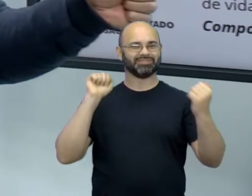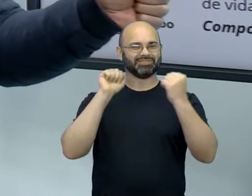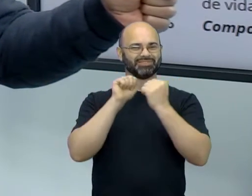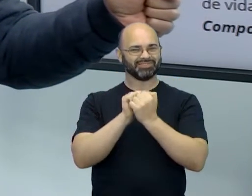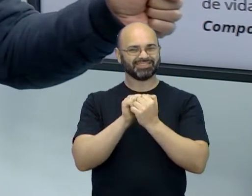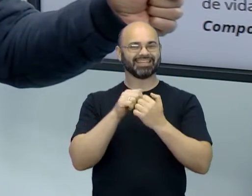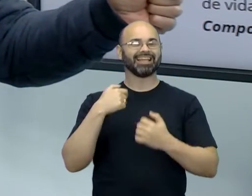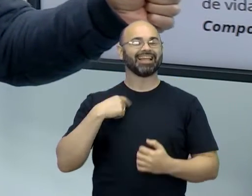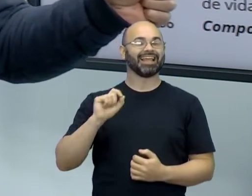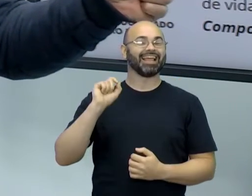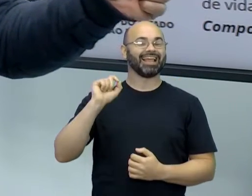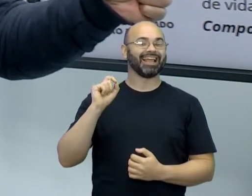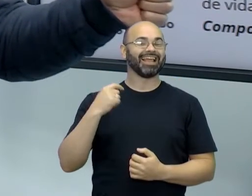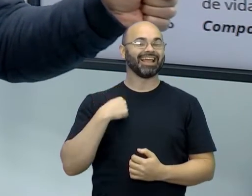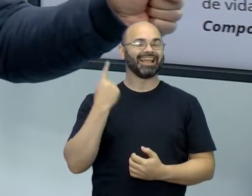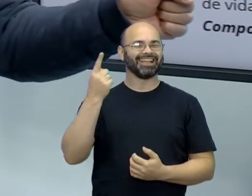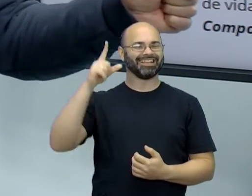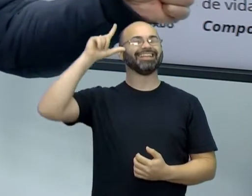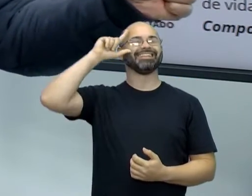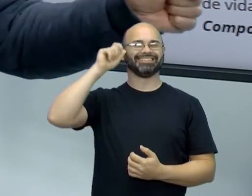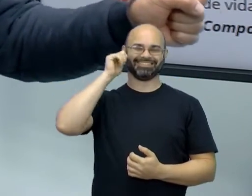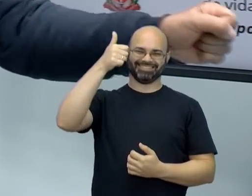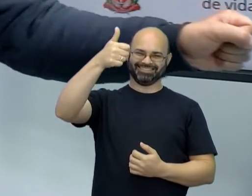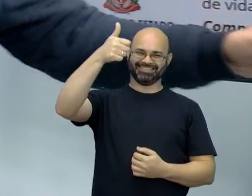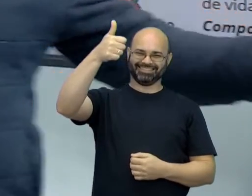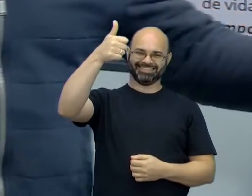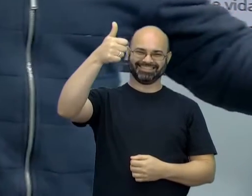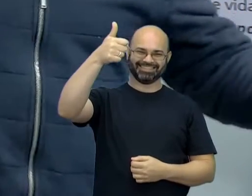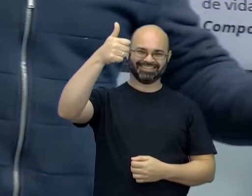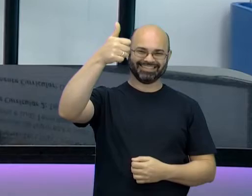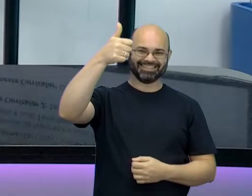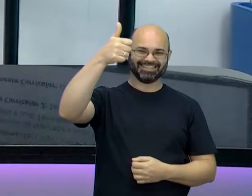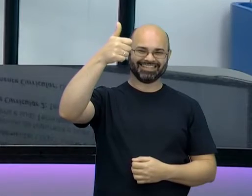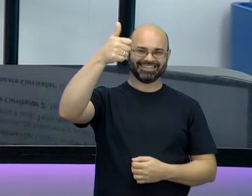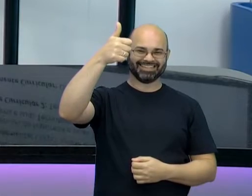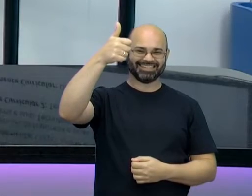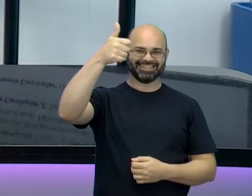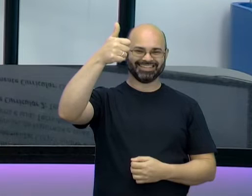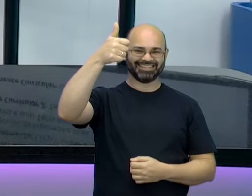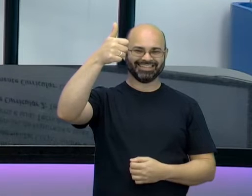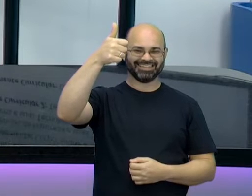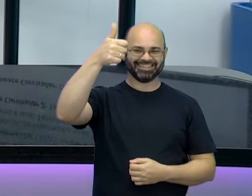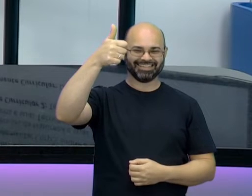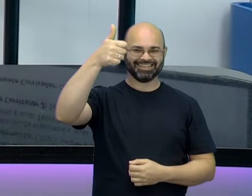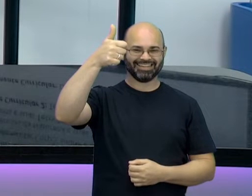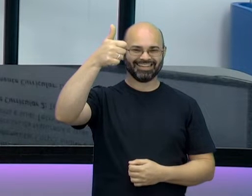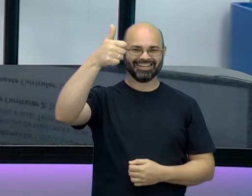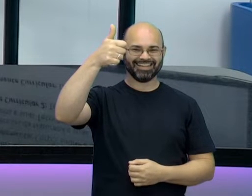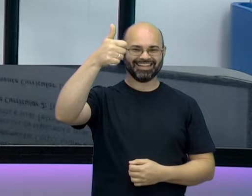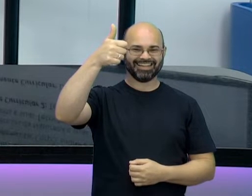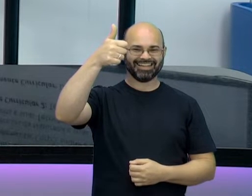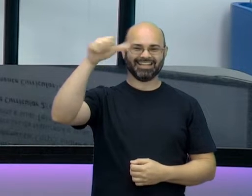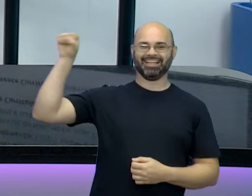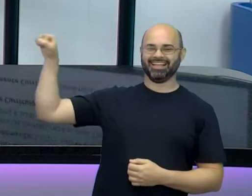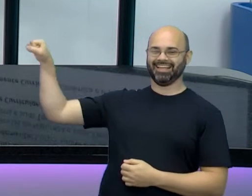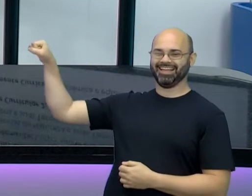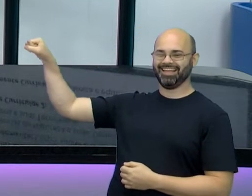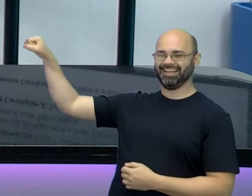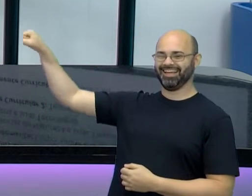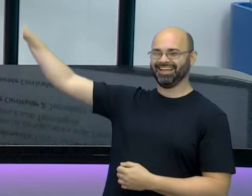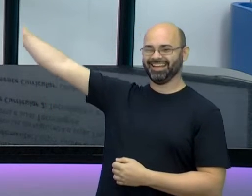mais nada menos do que o André, né? Deixa eu ir, tenho que ir um pouco mais para cá, ó. Aí, André,